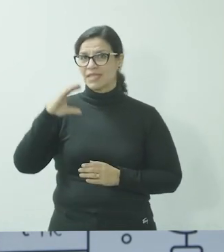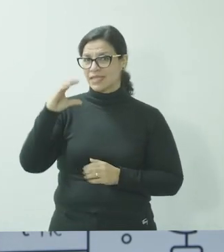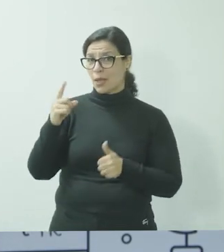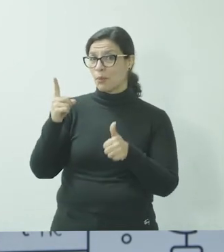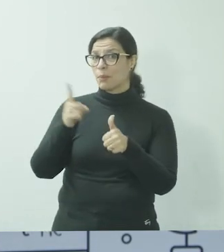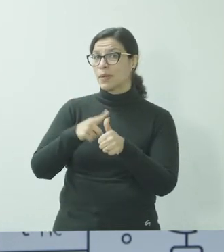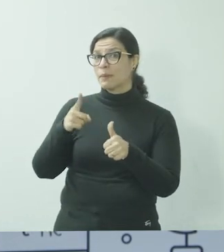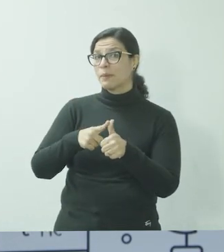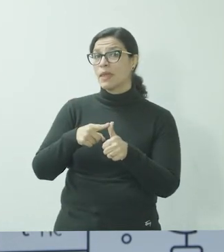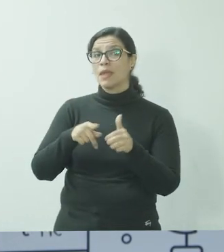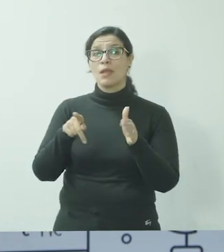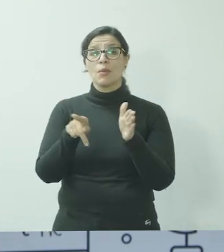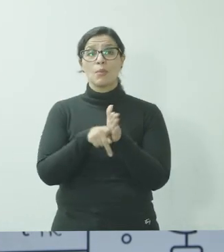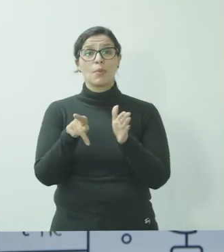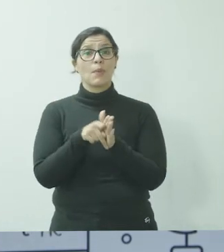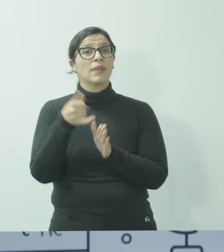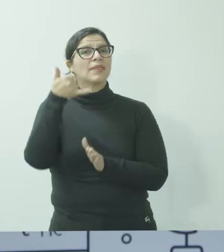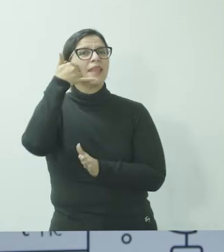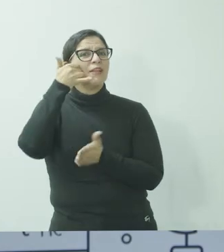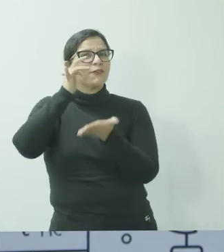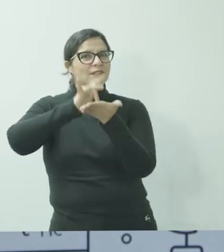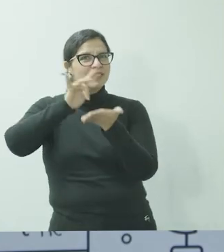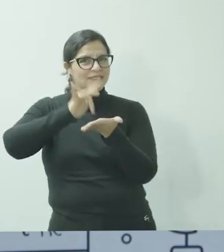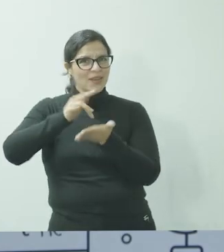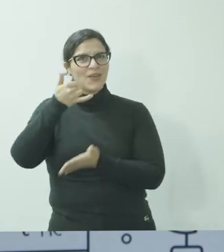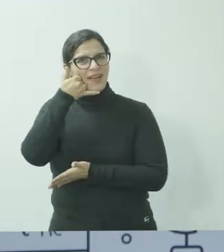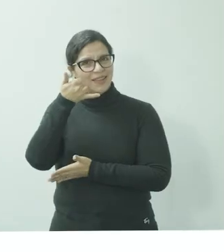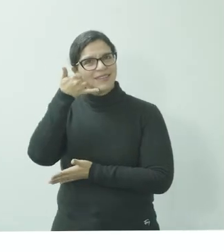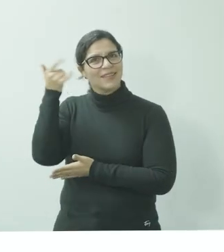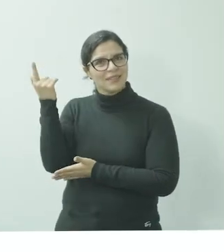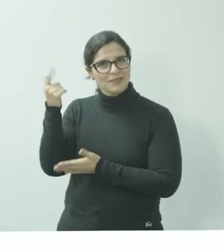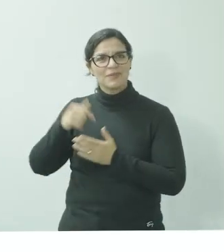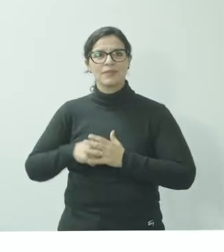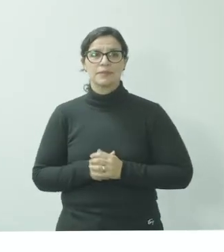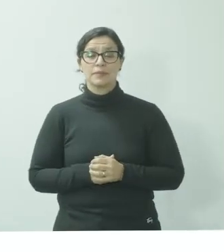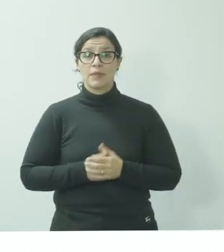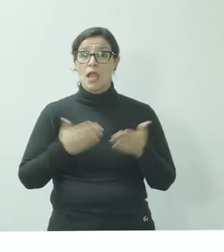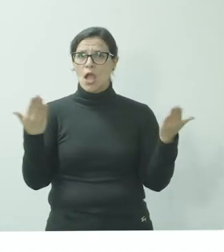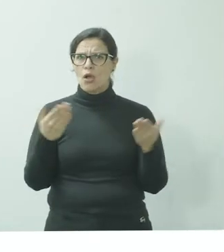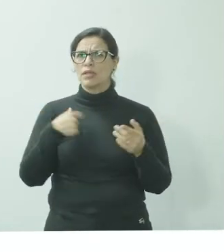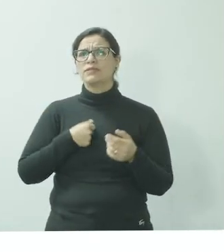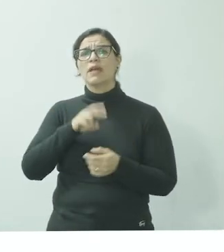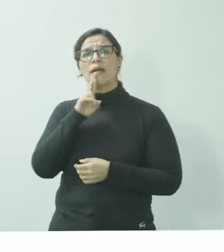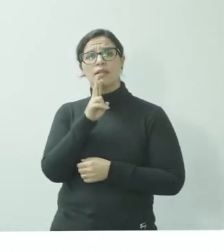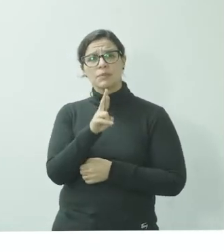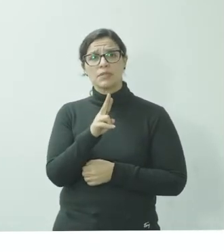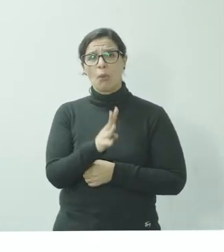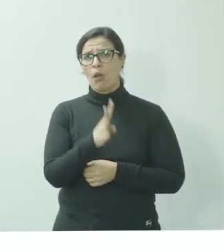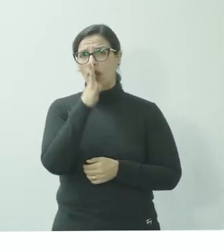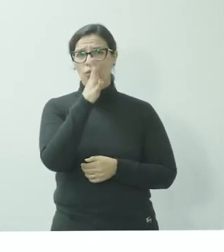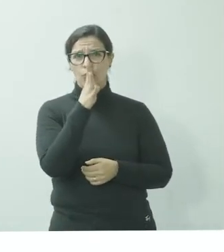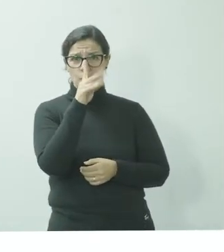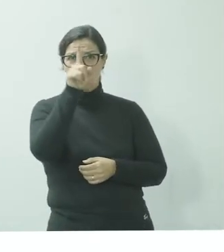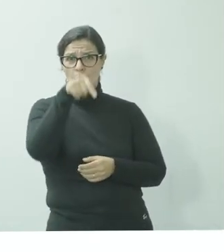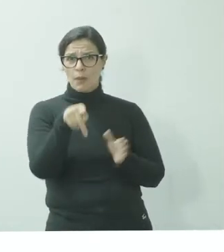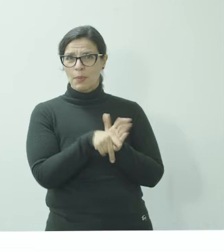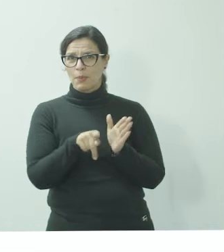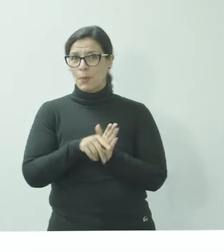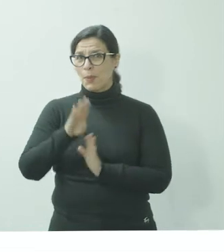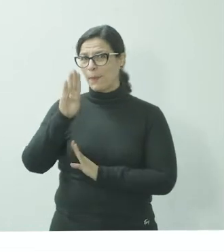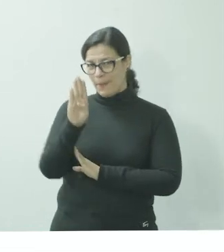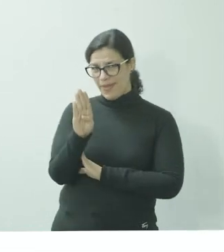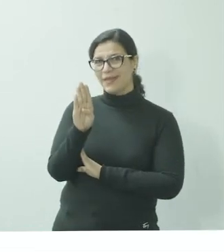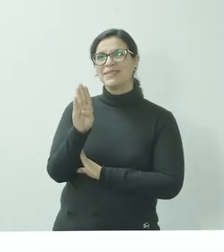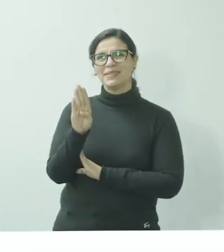primeiro aparelho celular né de telefonia móvel então se você respondeu que o objeto intruso é a letra